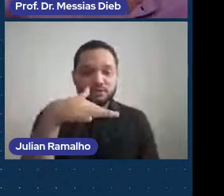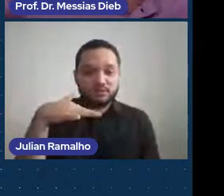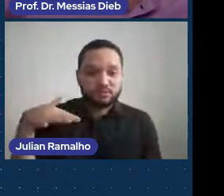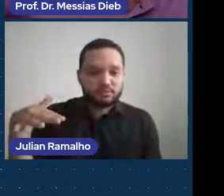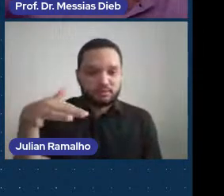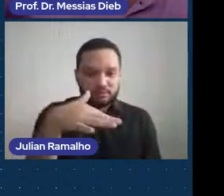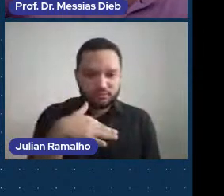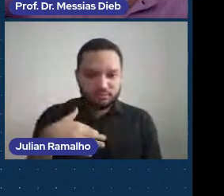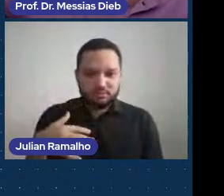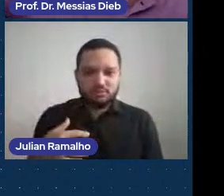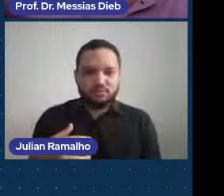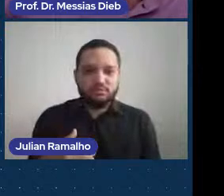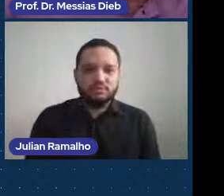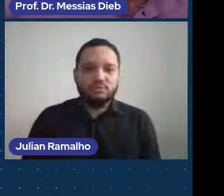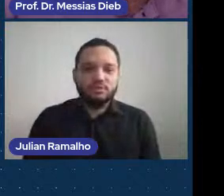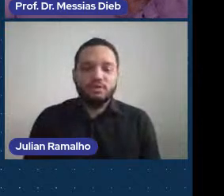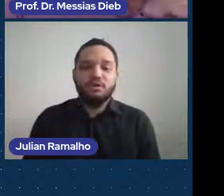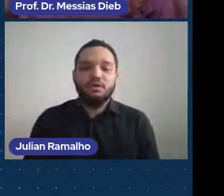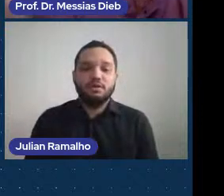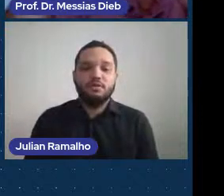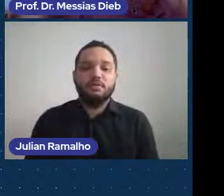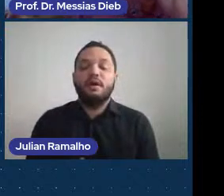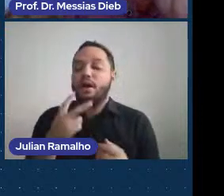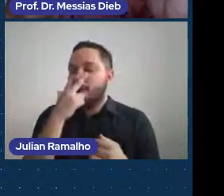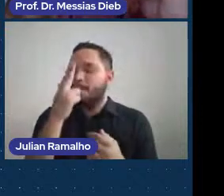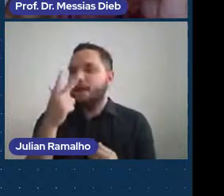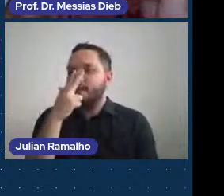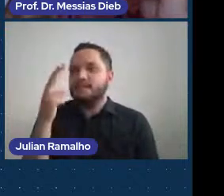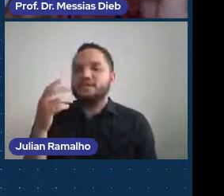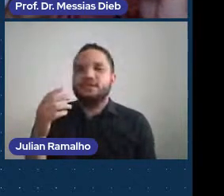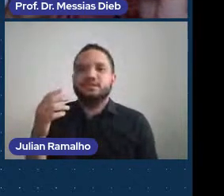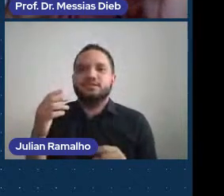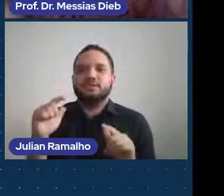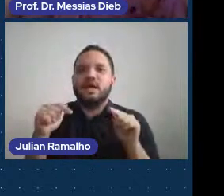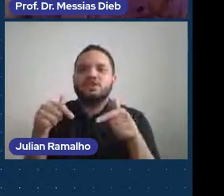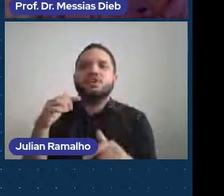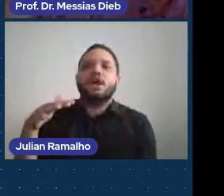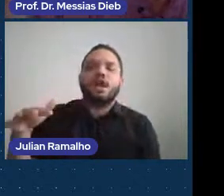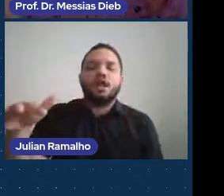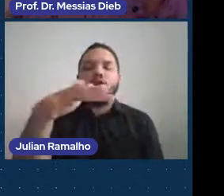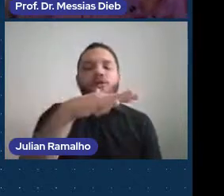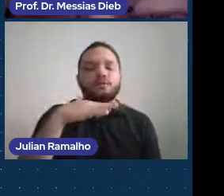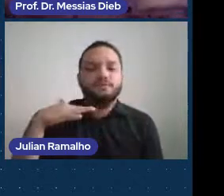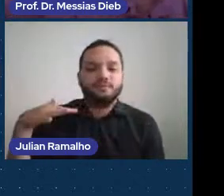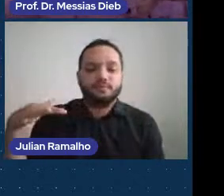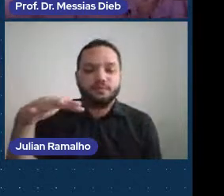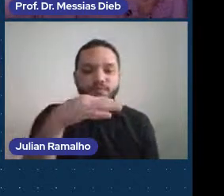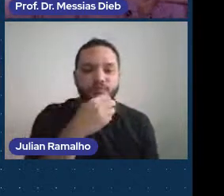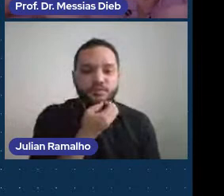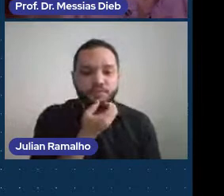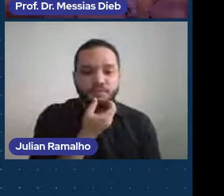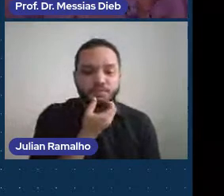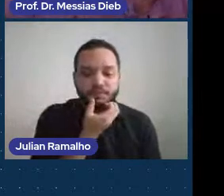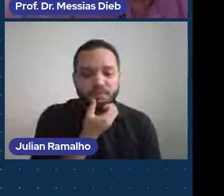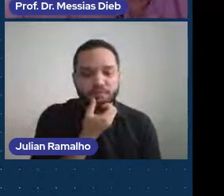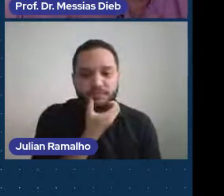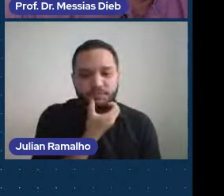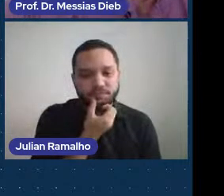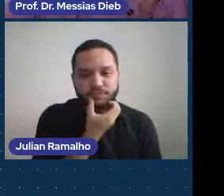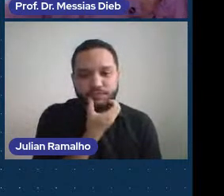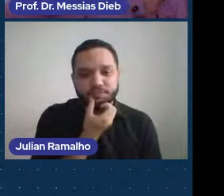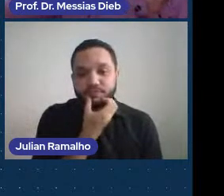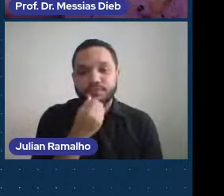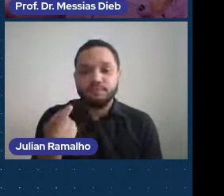de uma ação mais geral. Então, ao desmembrar esse objetivo geral de analisar